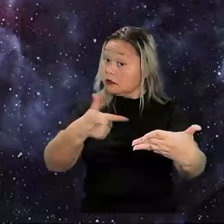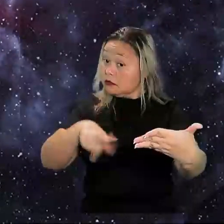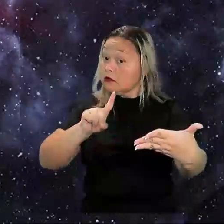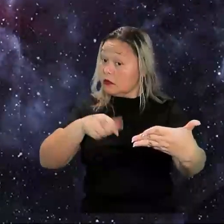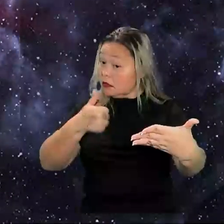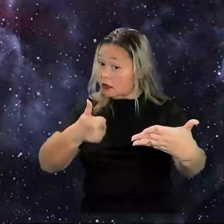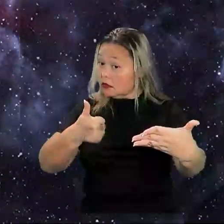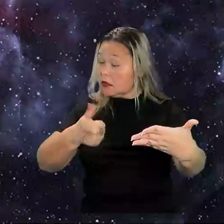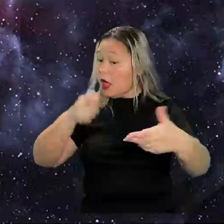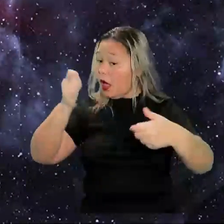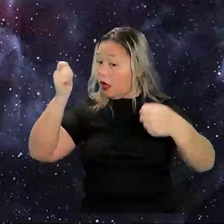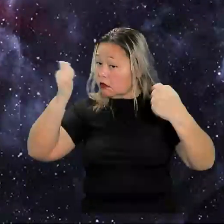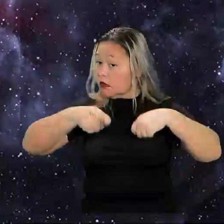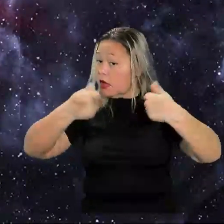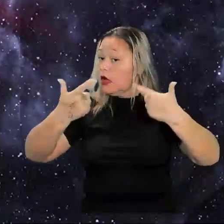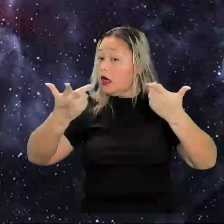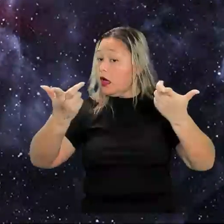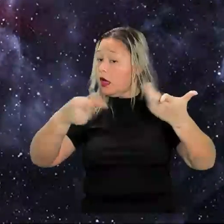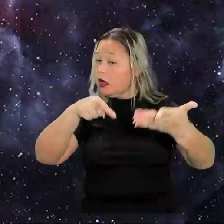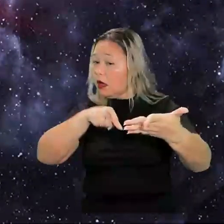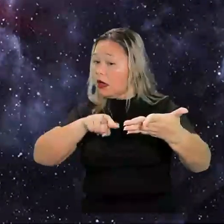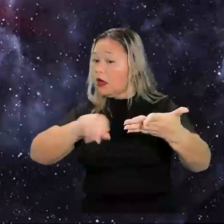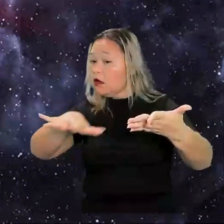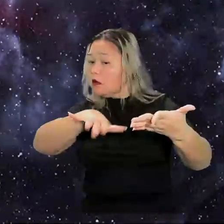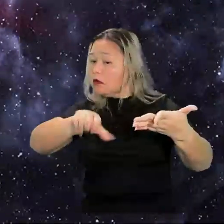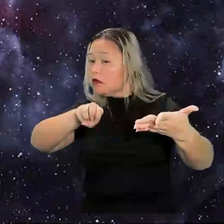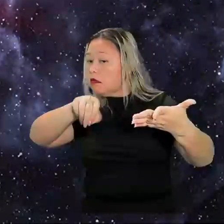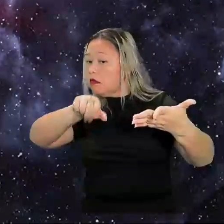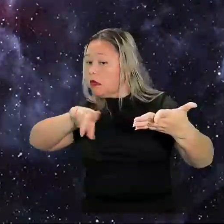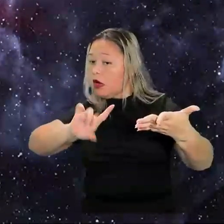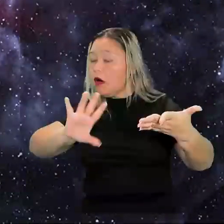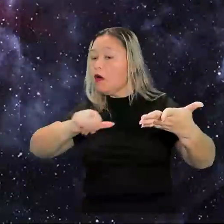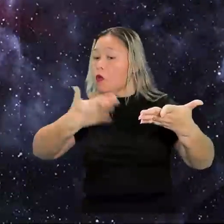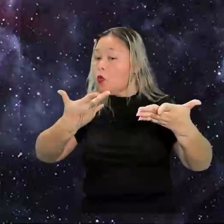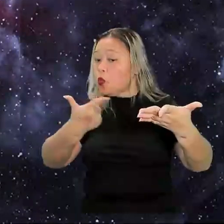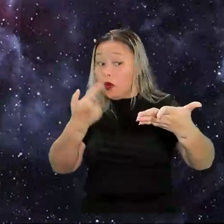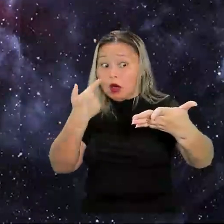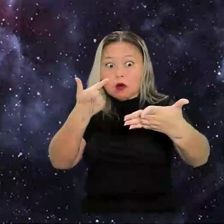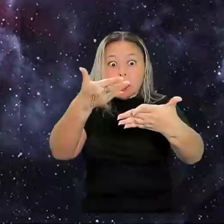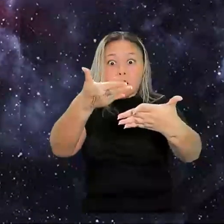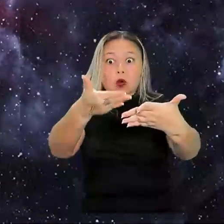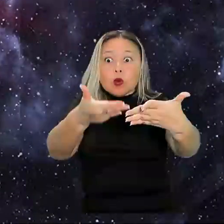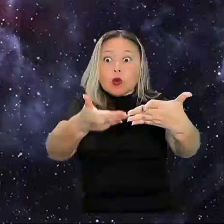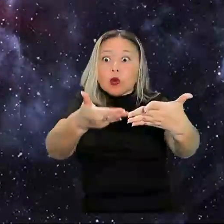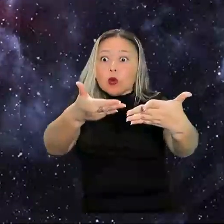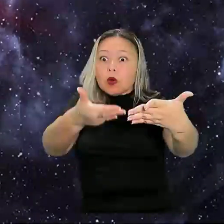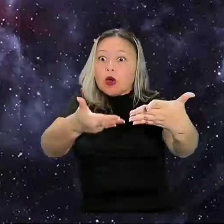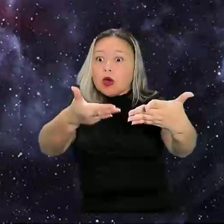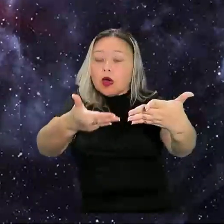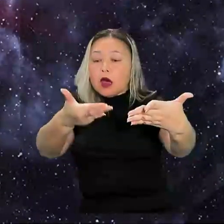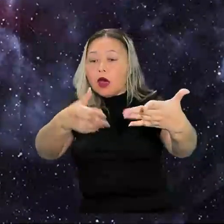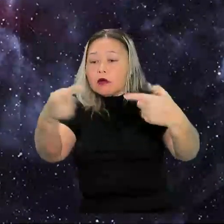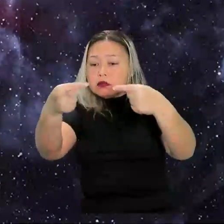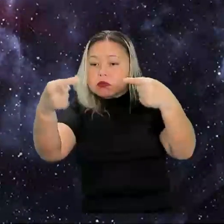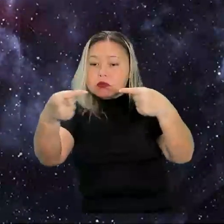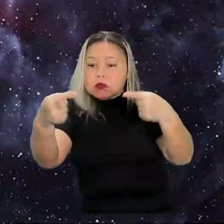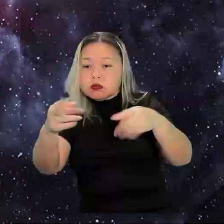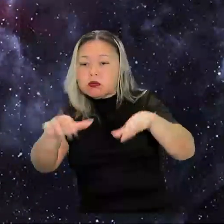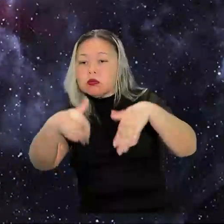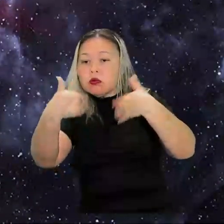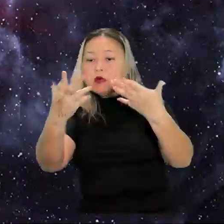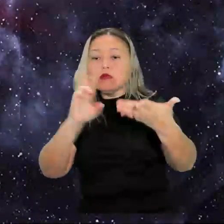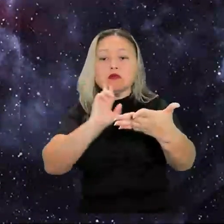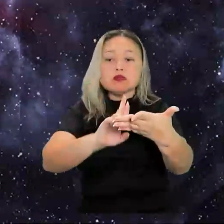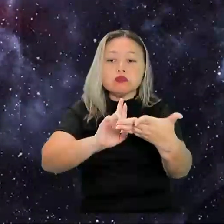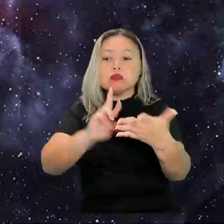aqui é probabilidade, esse aqui é geometria espacial. Eu corro o olho, por mais que às vezes vai ter uma razão e proporção, que dê